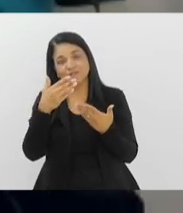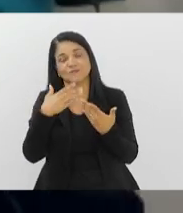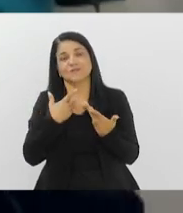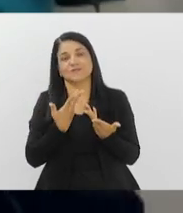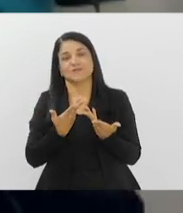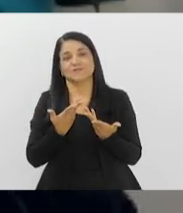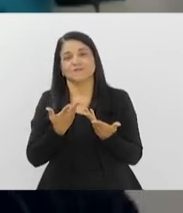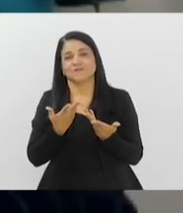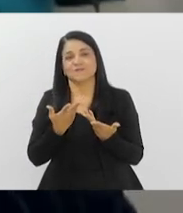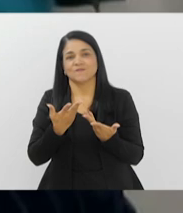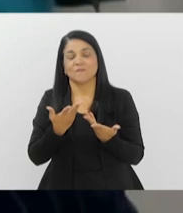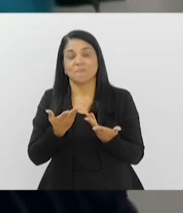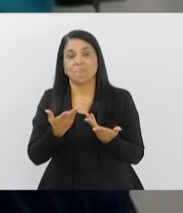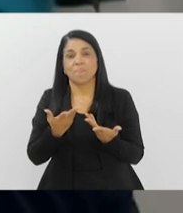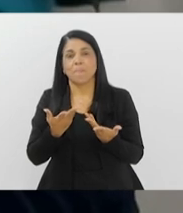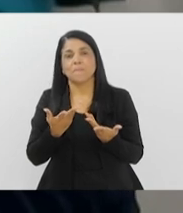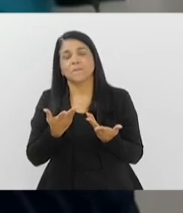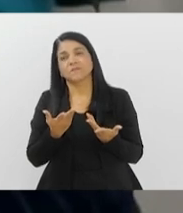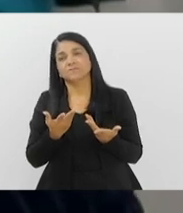dada,